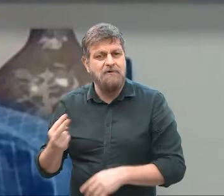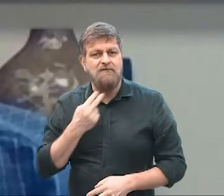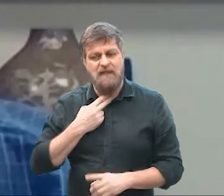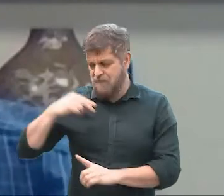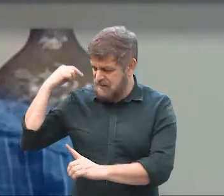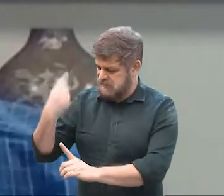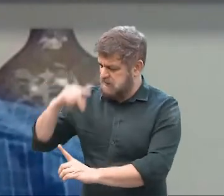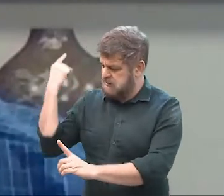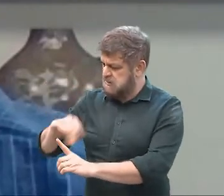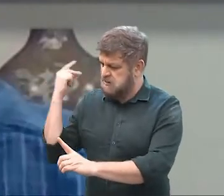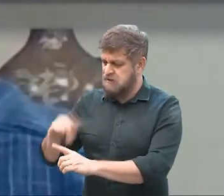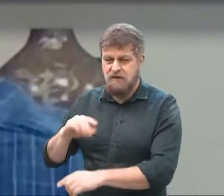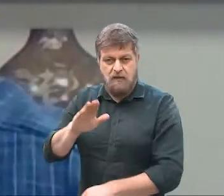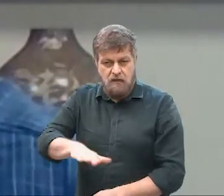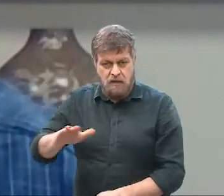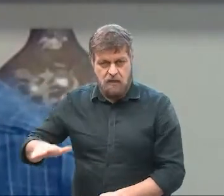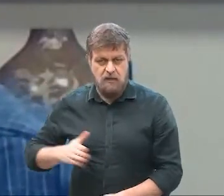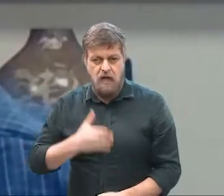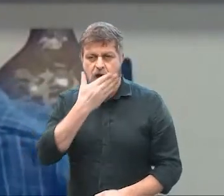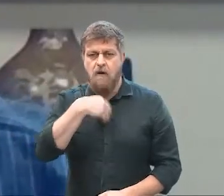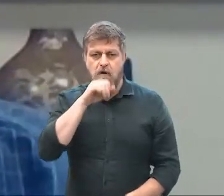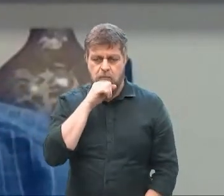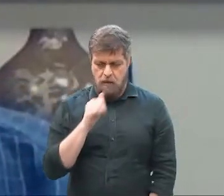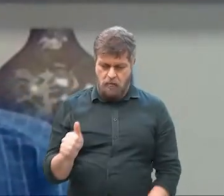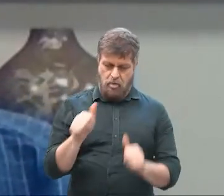surra que uma criança leva em casa, às vezes, de um pai